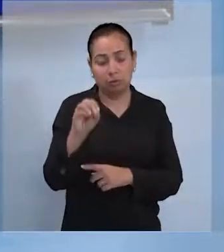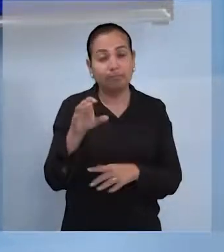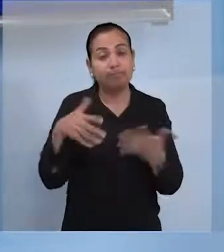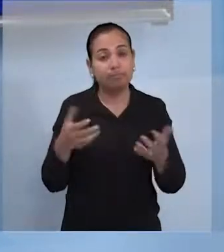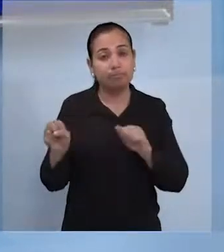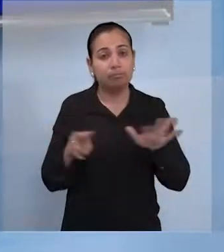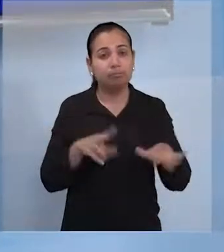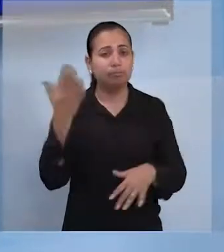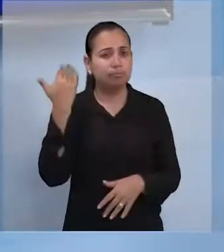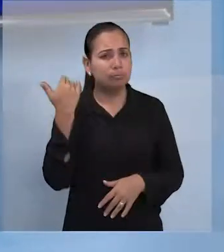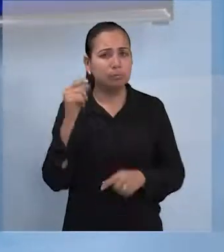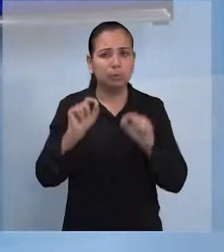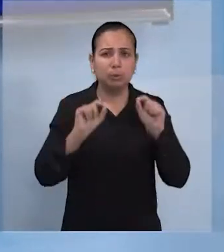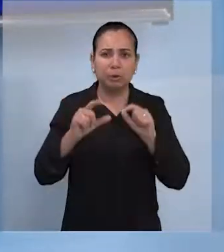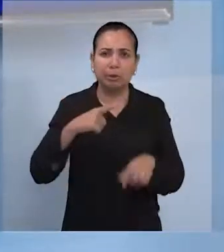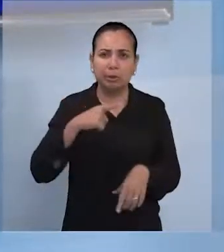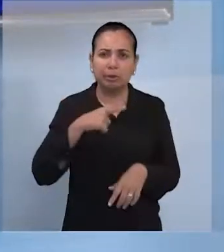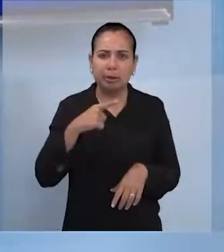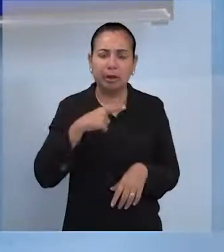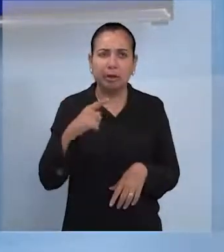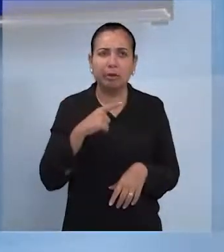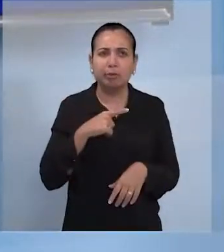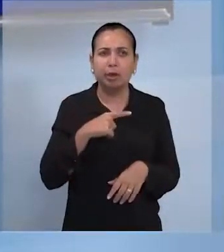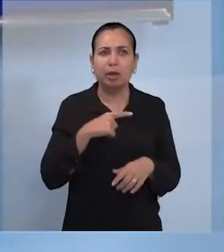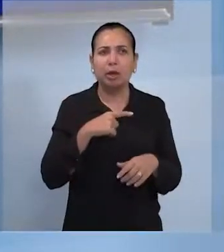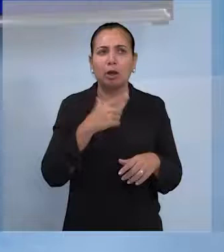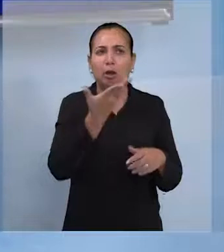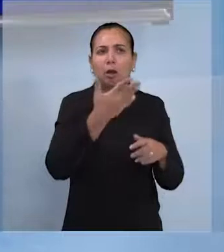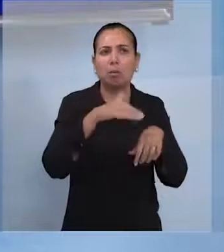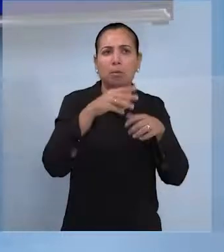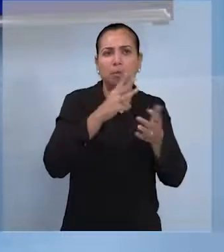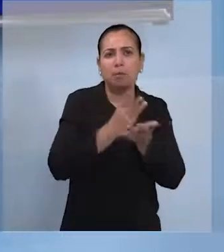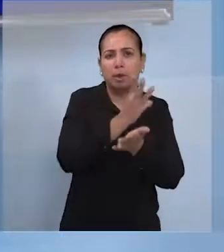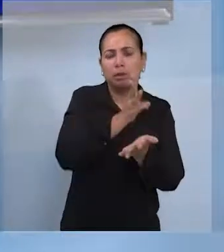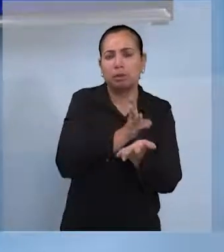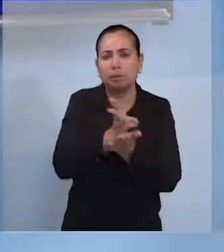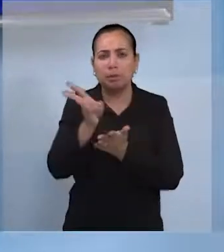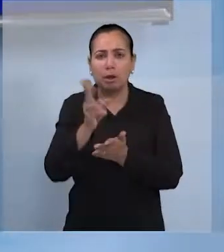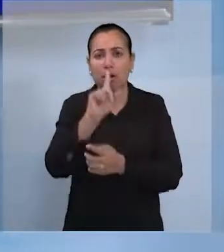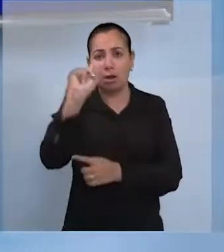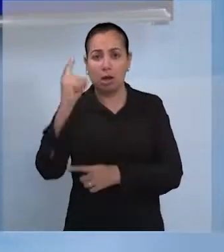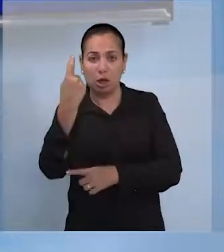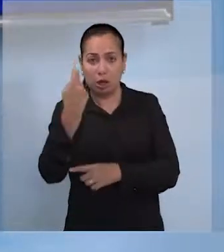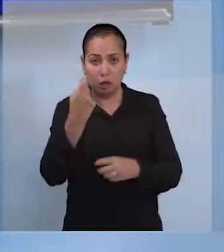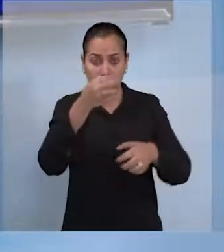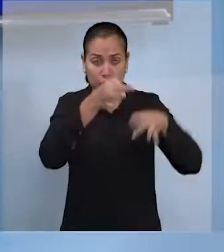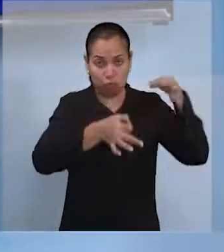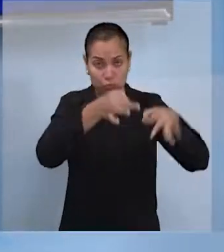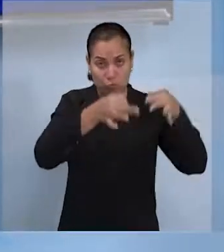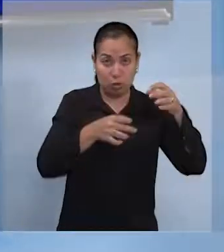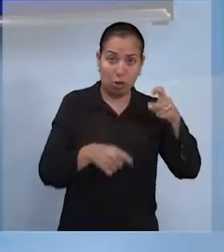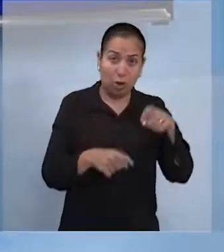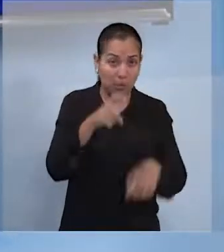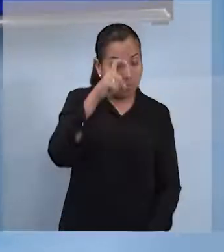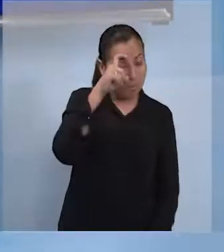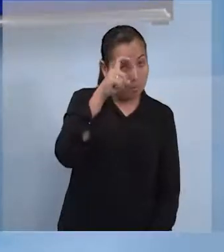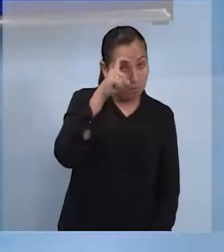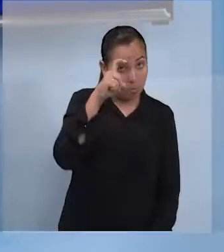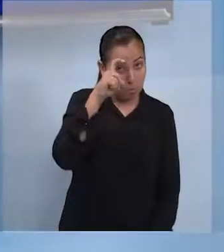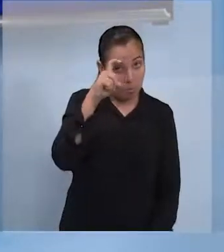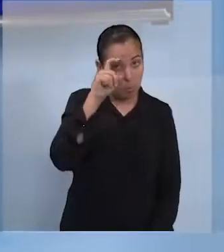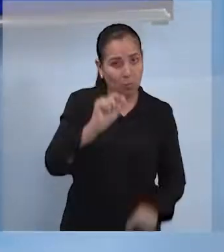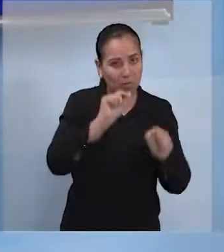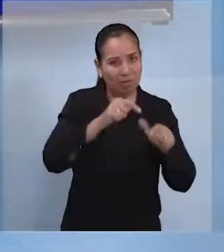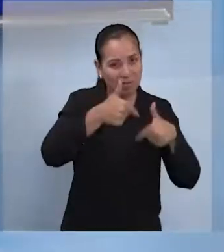de informações, trocas de mensagens entre o ex-juiz Sérgio Moro, quando estava à frente da Lava